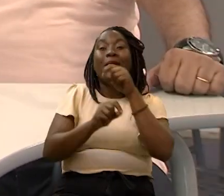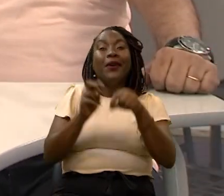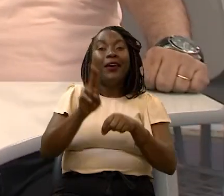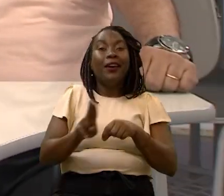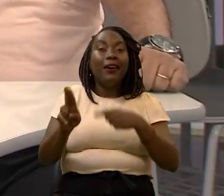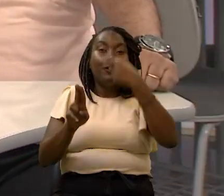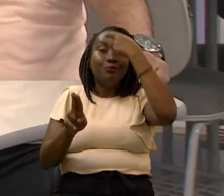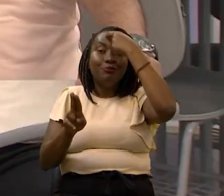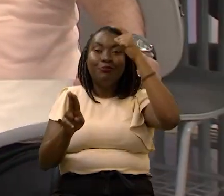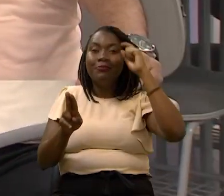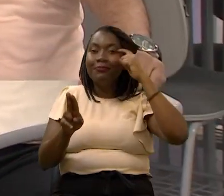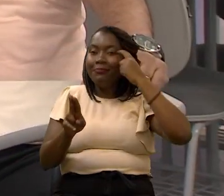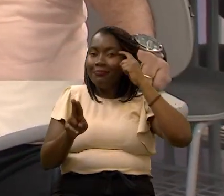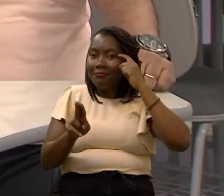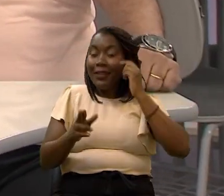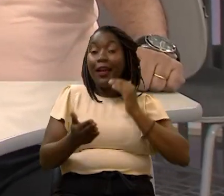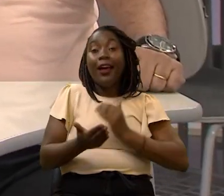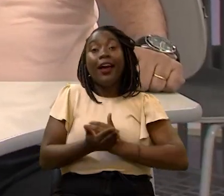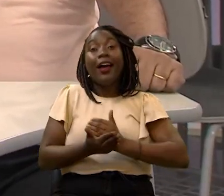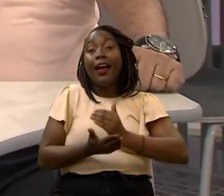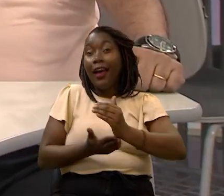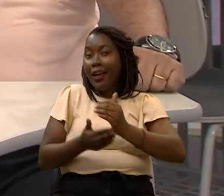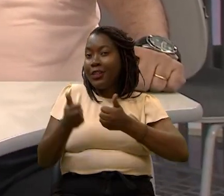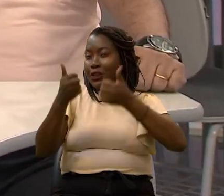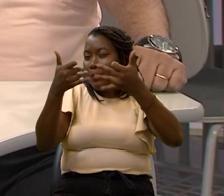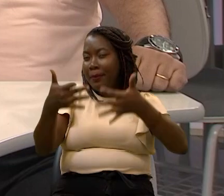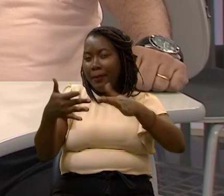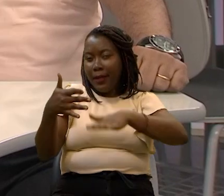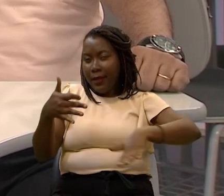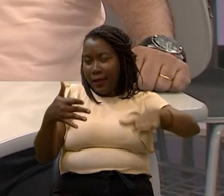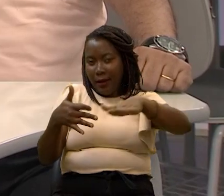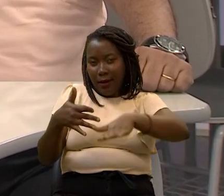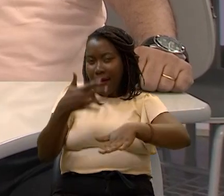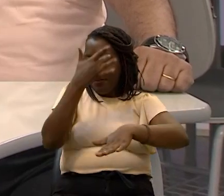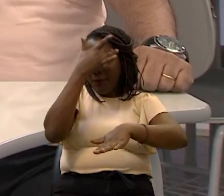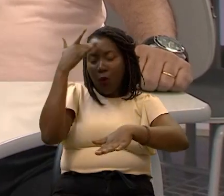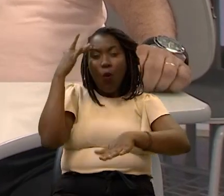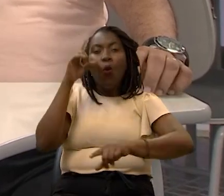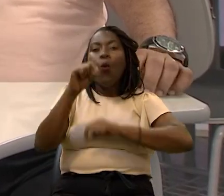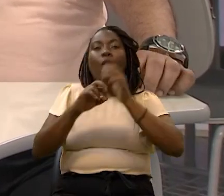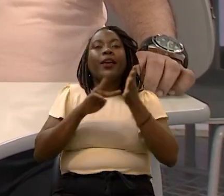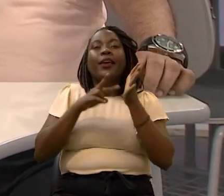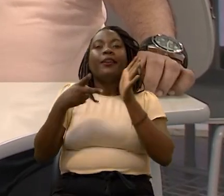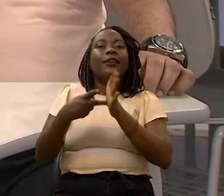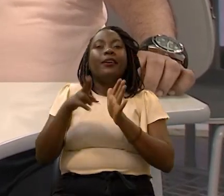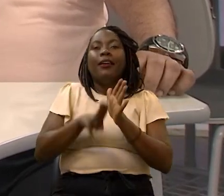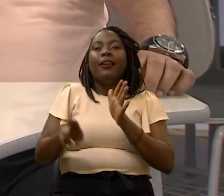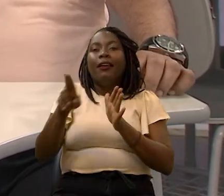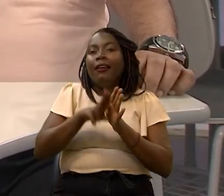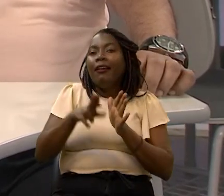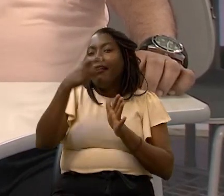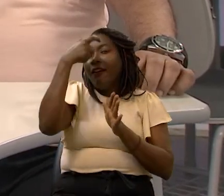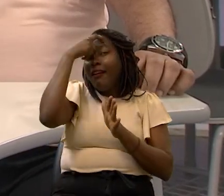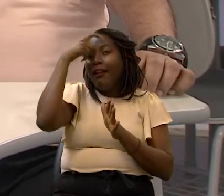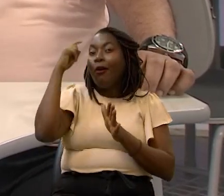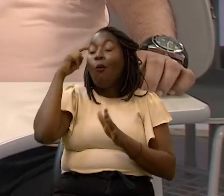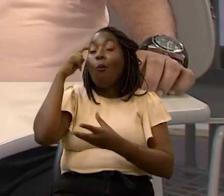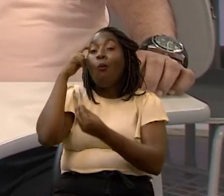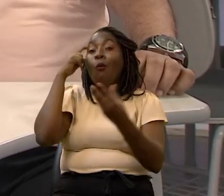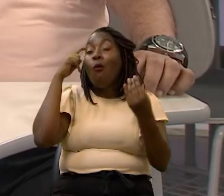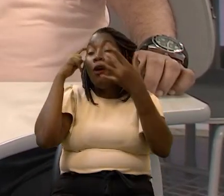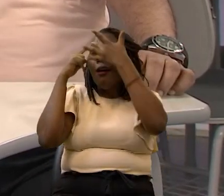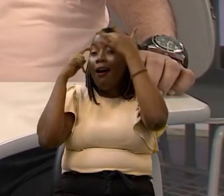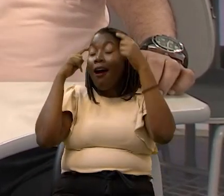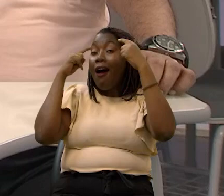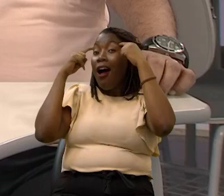consumo consciente. Para começar, explicar para o pessoal o que é esse tal do consumo consciente, que